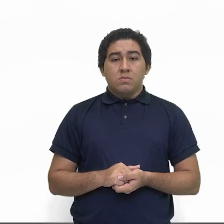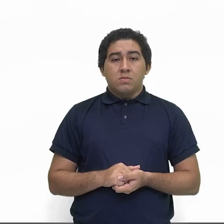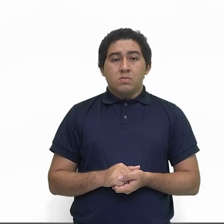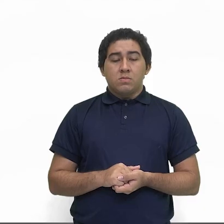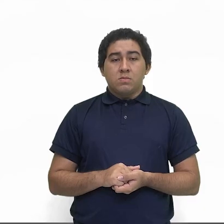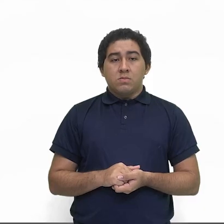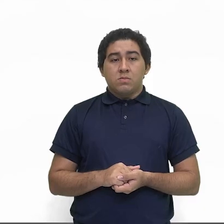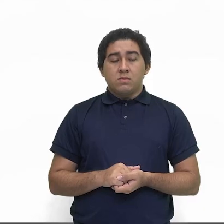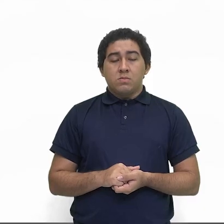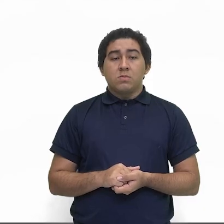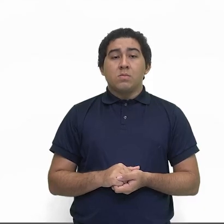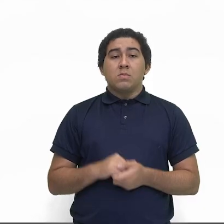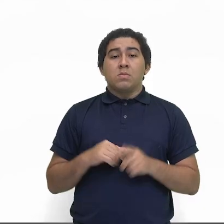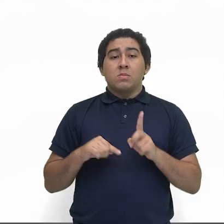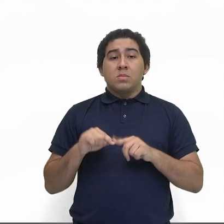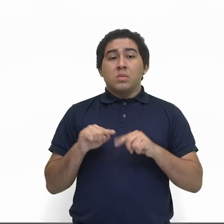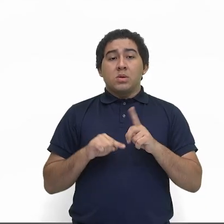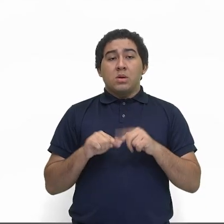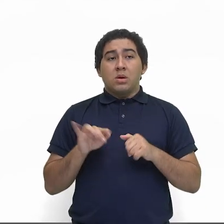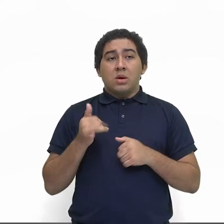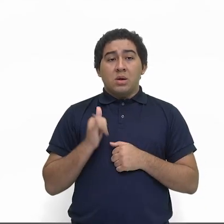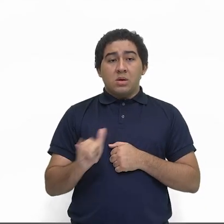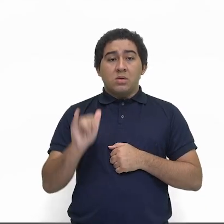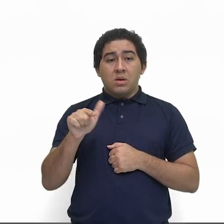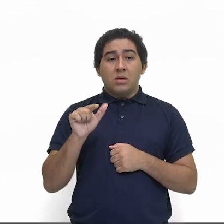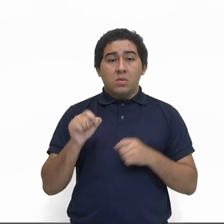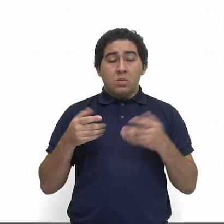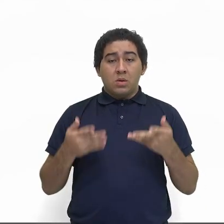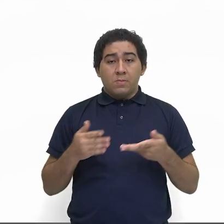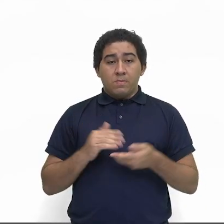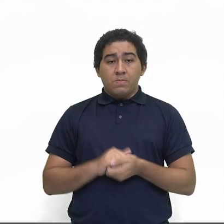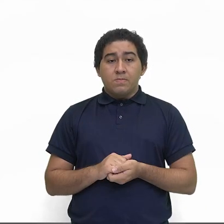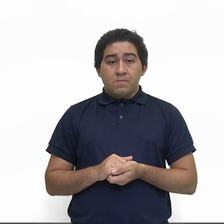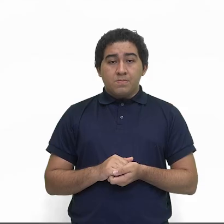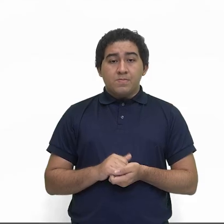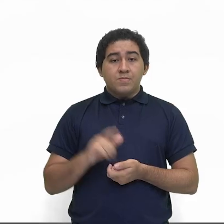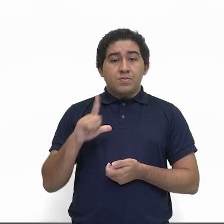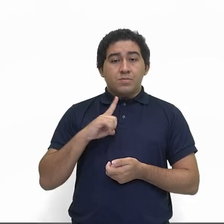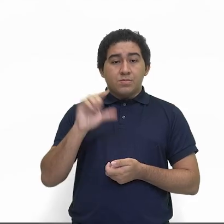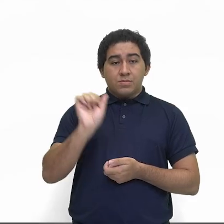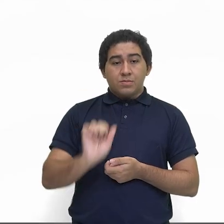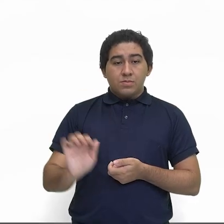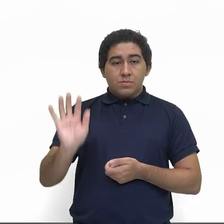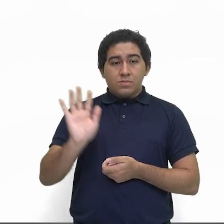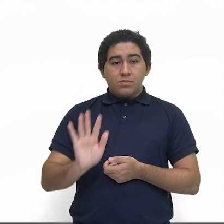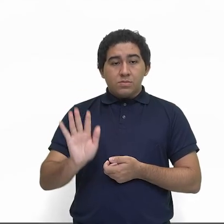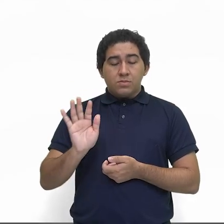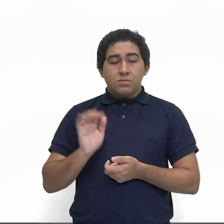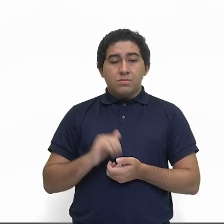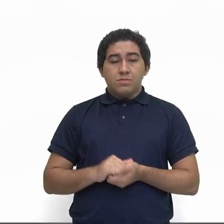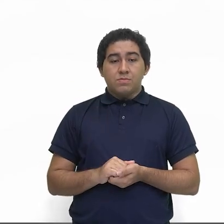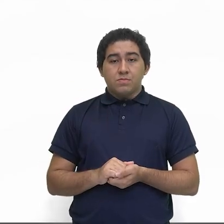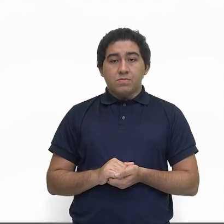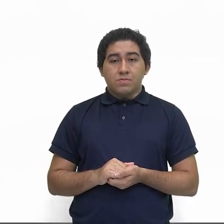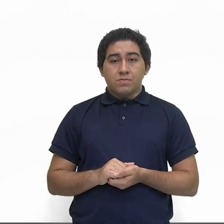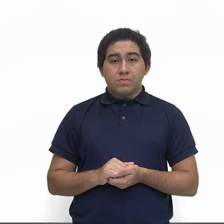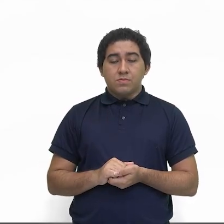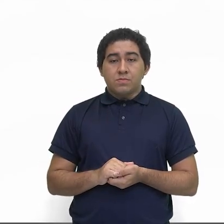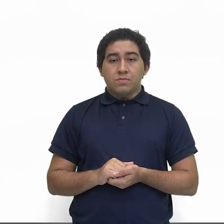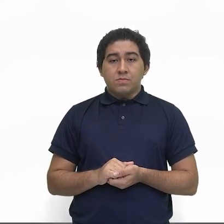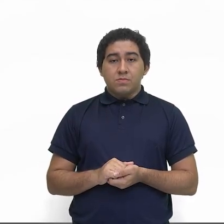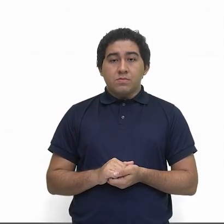dos circuitos elétricos são os seguintes. Temos aí essa imagem, aí você tem os